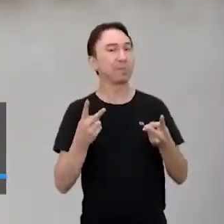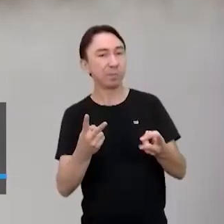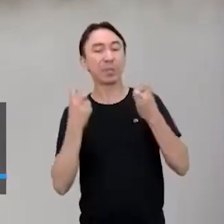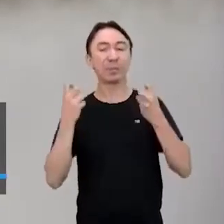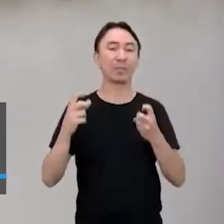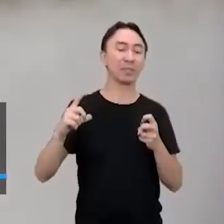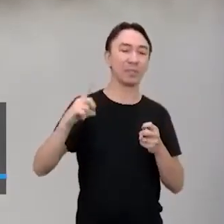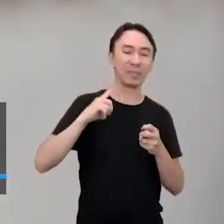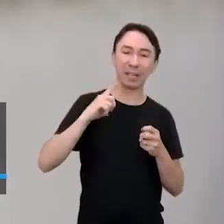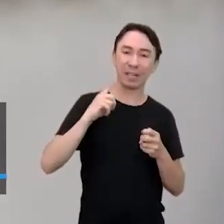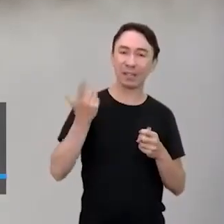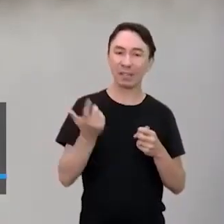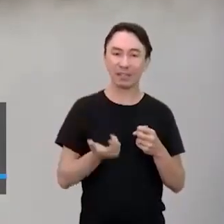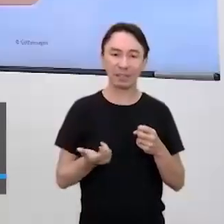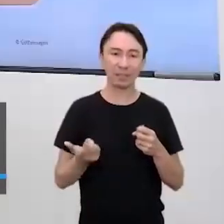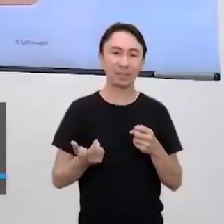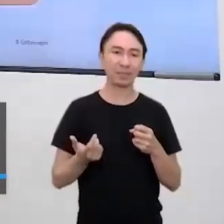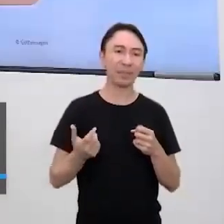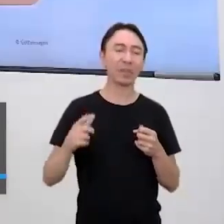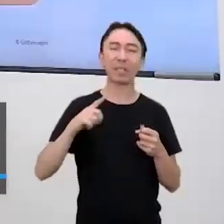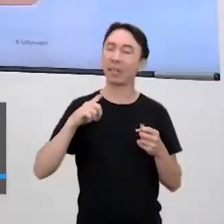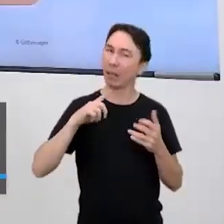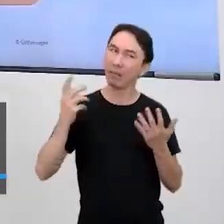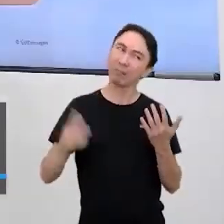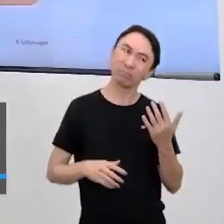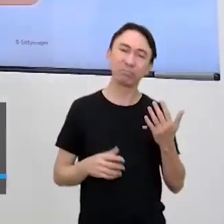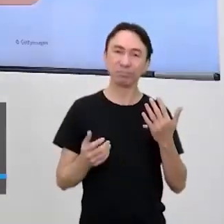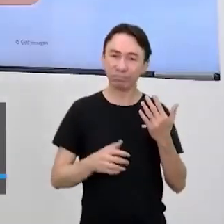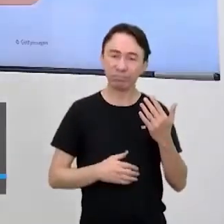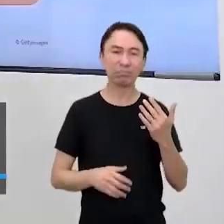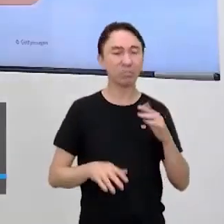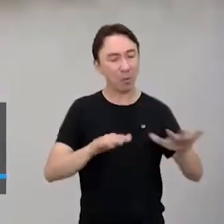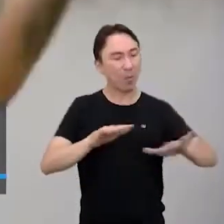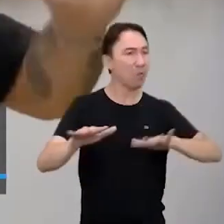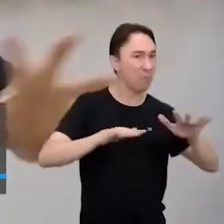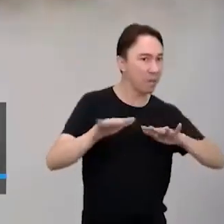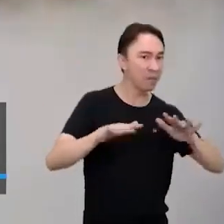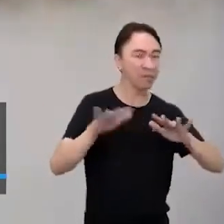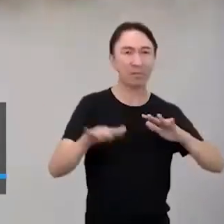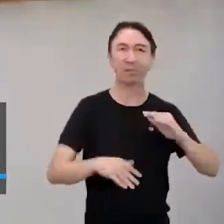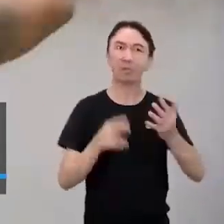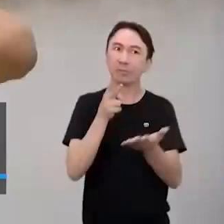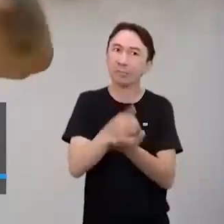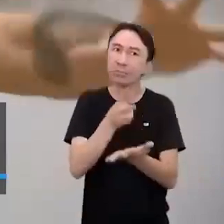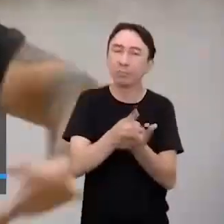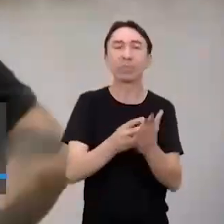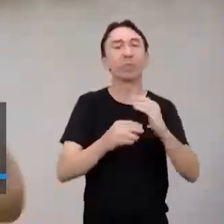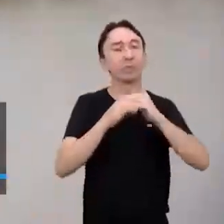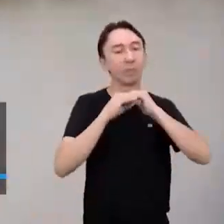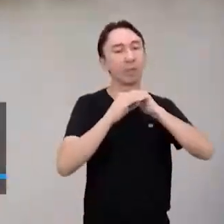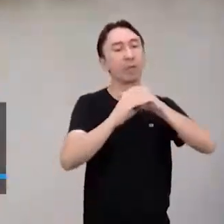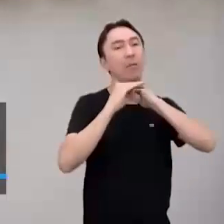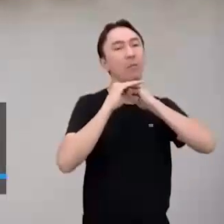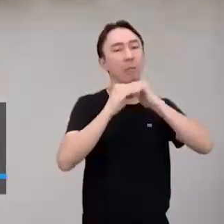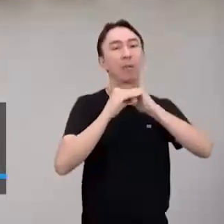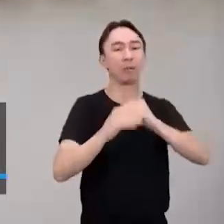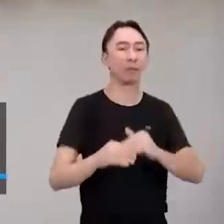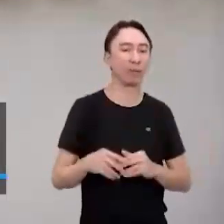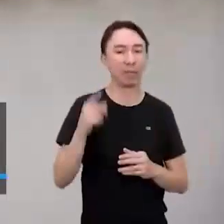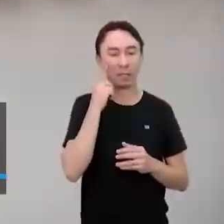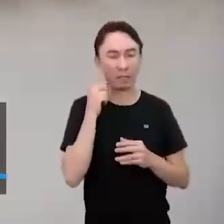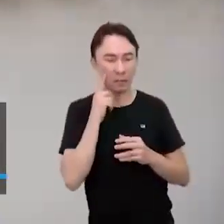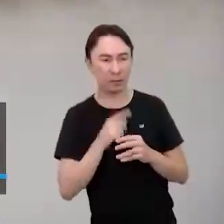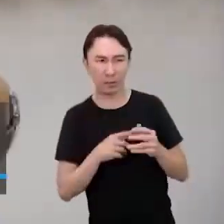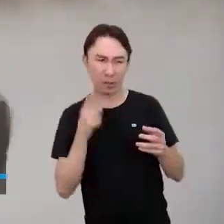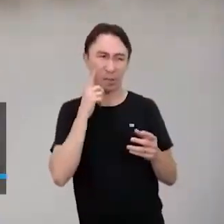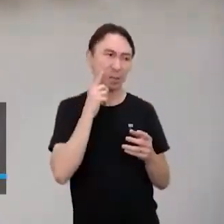tem alguma... Tem alguns padrões. Padrõezinhos, isso. Bacana. Não senti que é algo... tenta aí e já era, tenta pegar o pombo e já era.